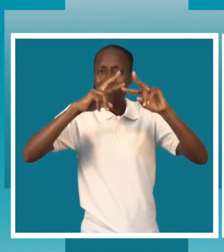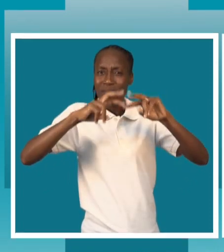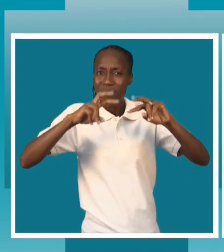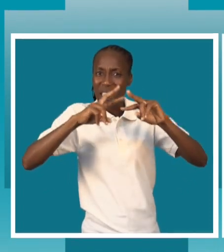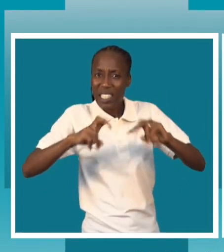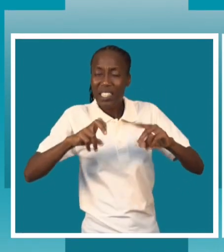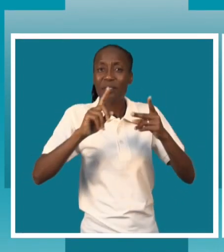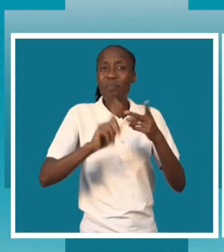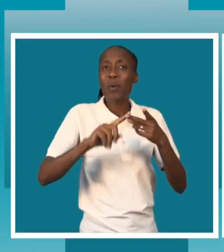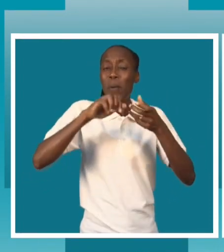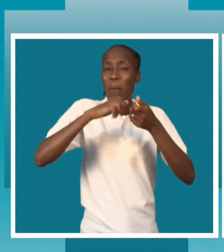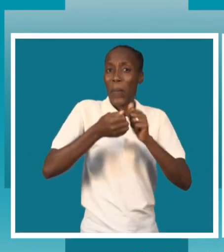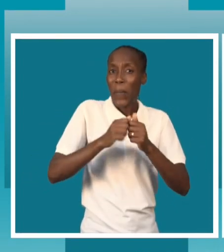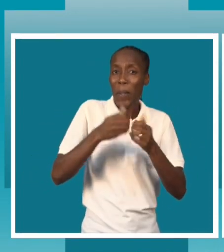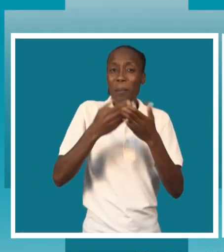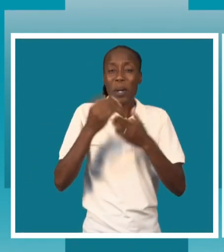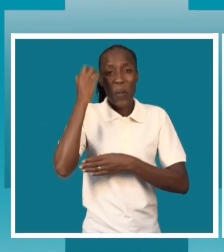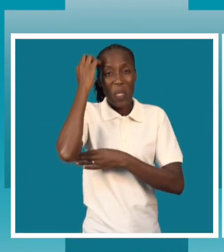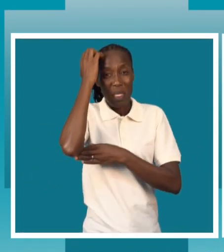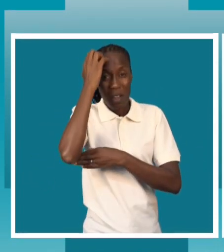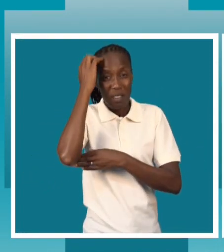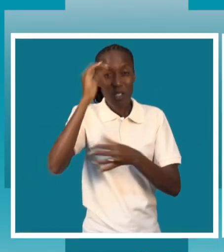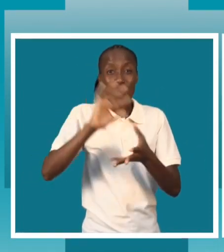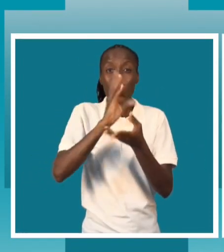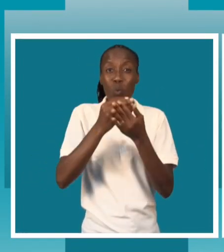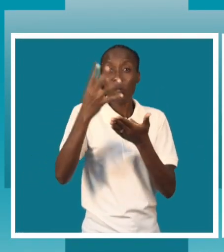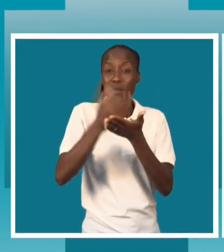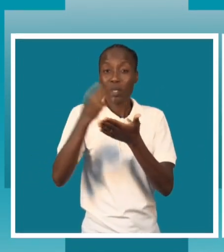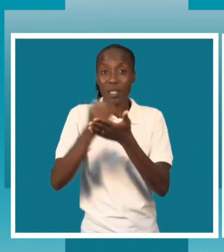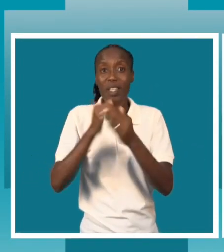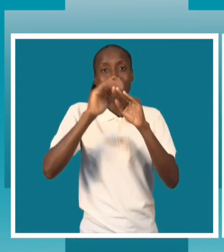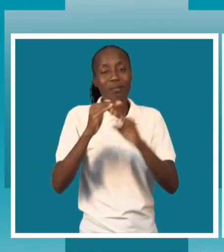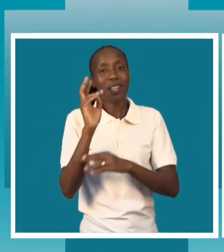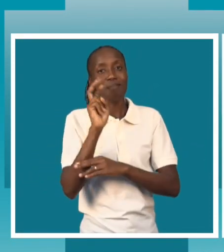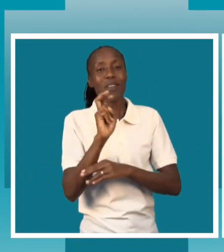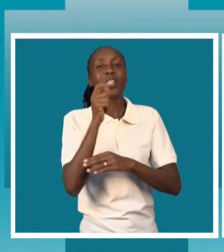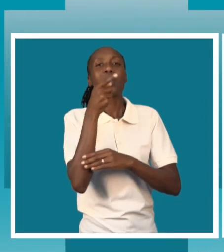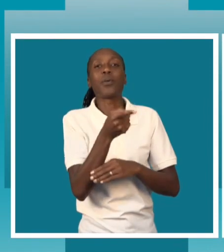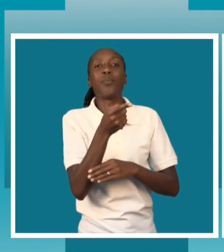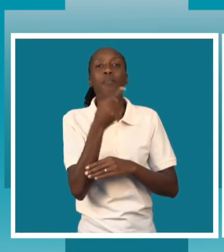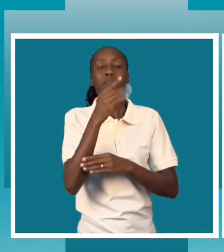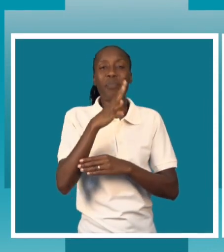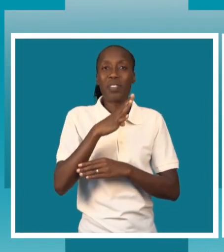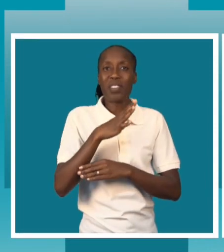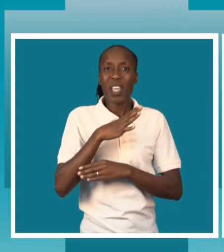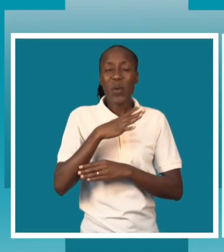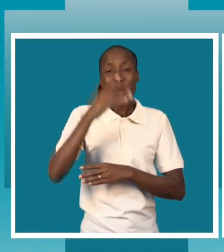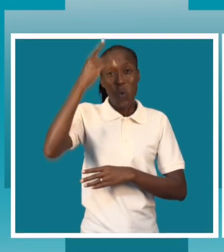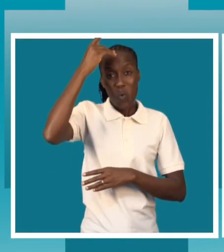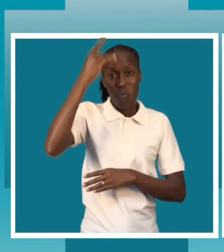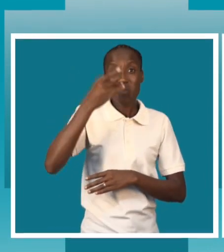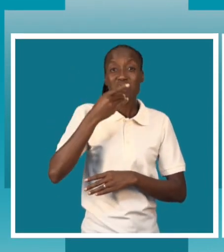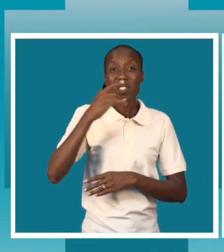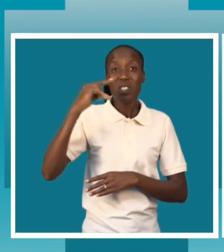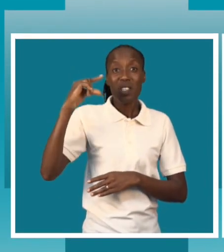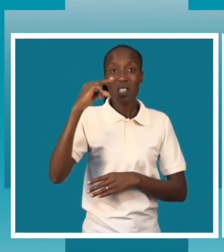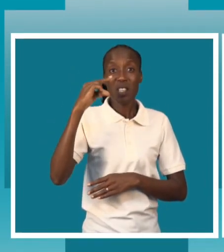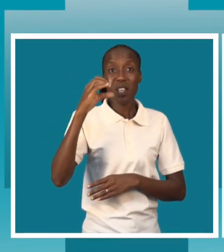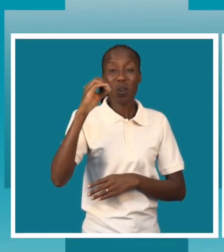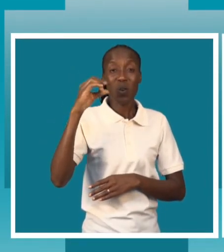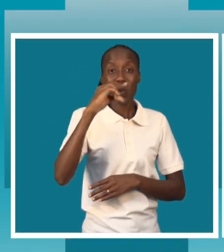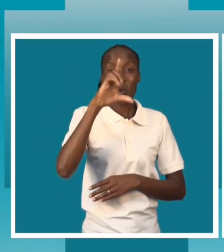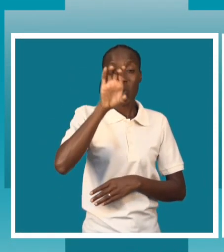de obcegação e de reflexão. Tudo o que encontrou está lá, está bonito, que é o famoso copo